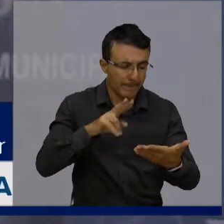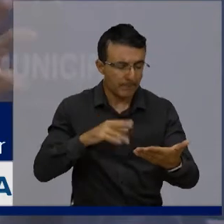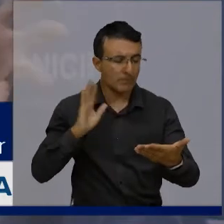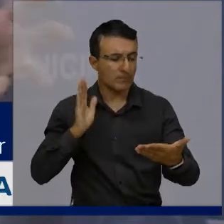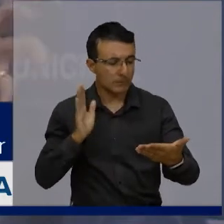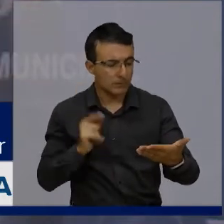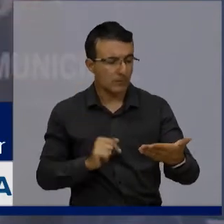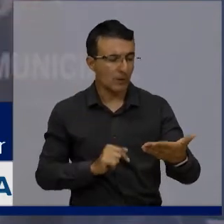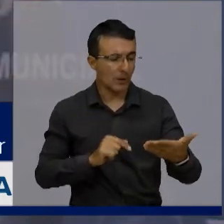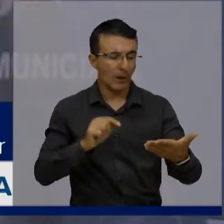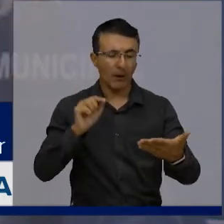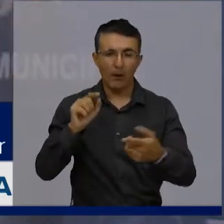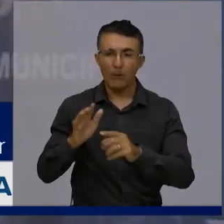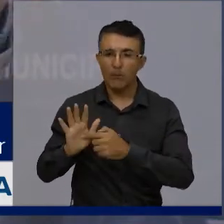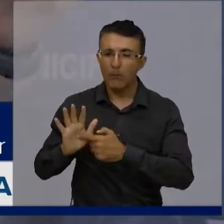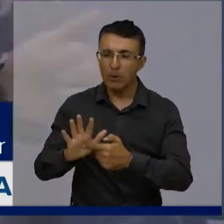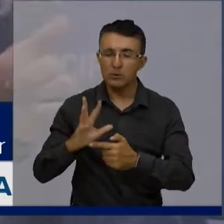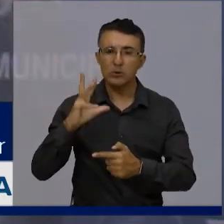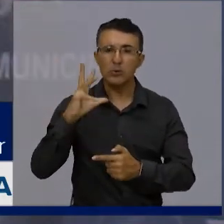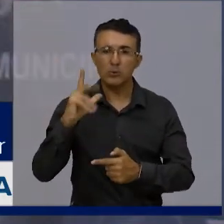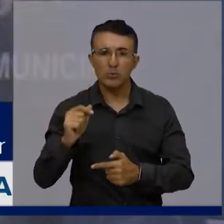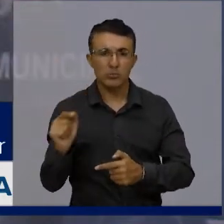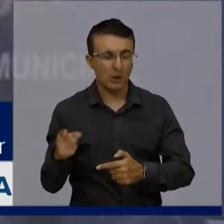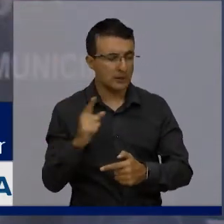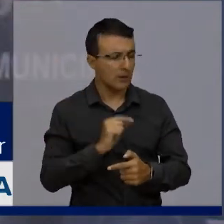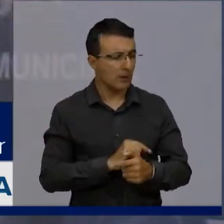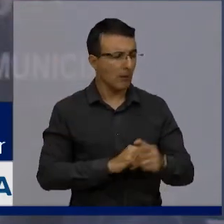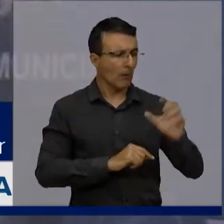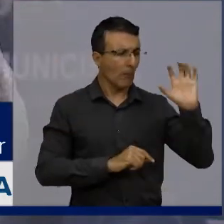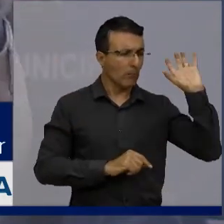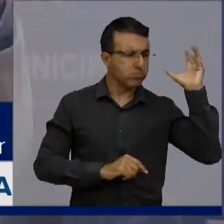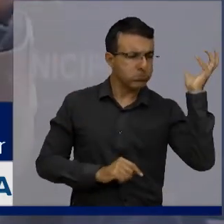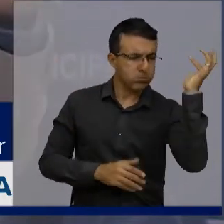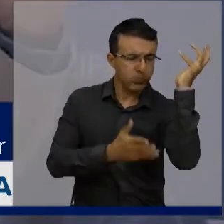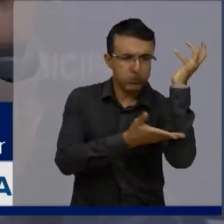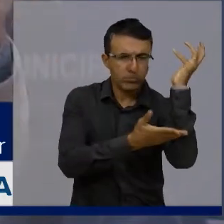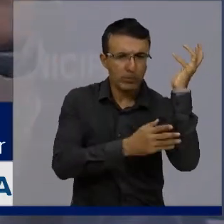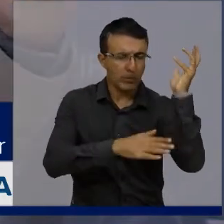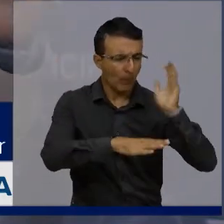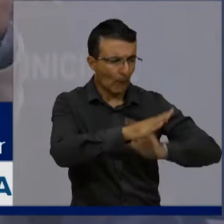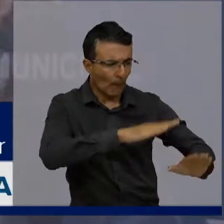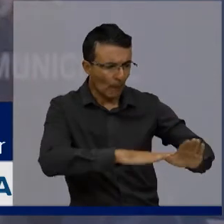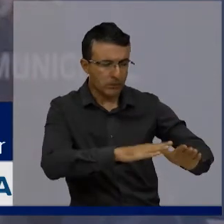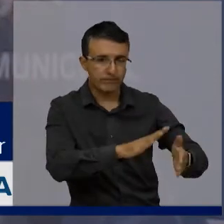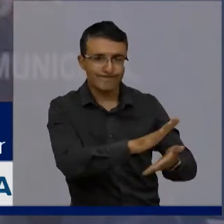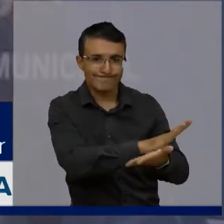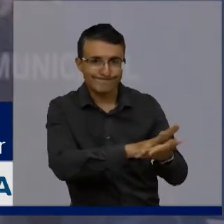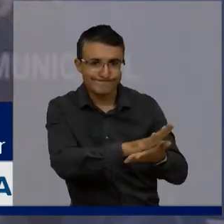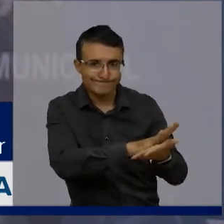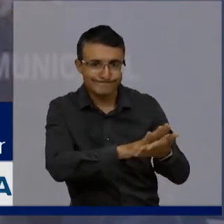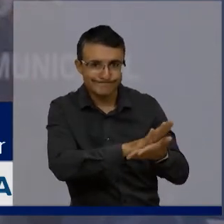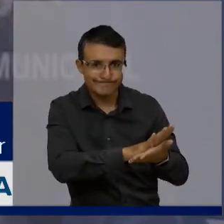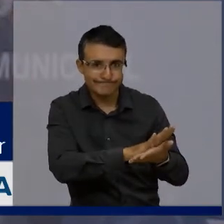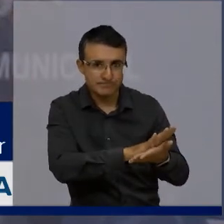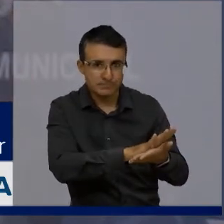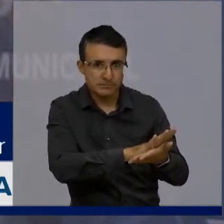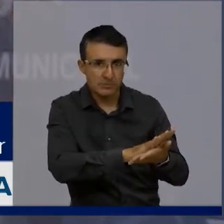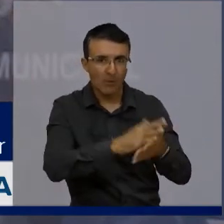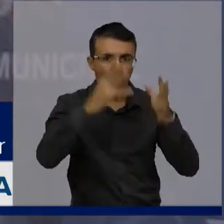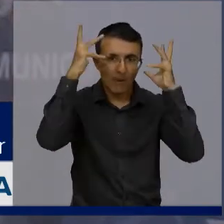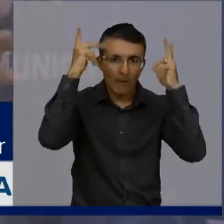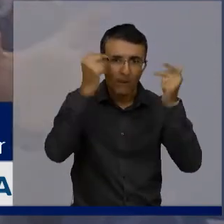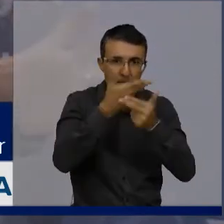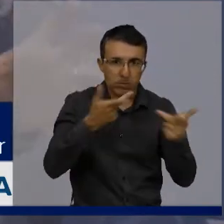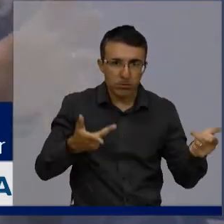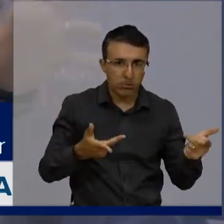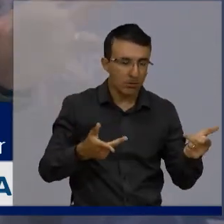que toda essa realidade, a não preservação do meio ambiente, o convívio com os animais silvestres, pode dar muita